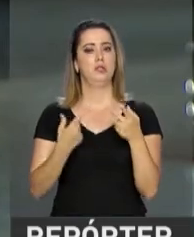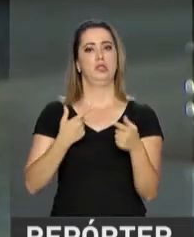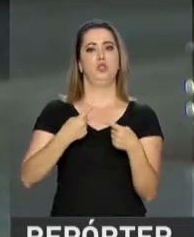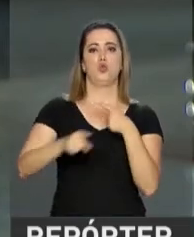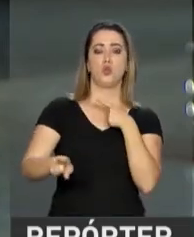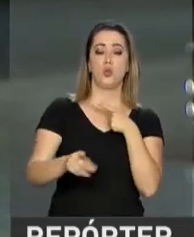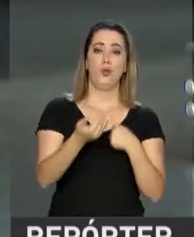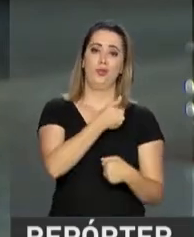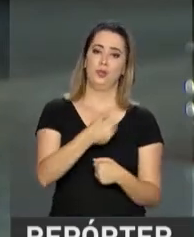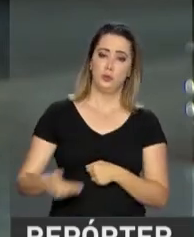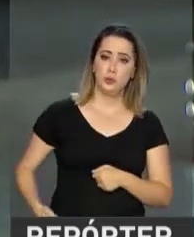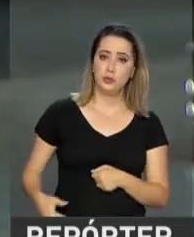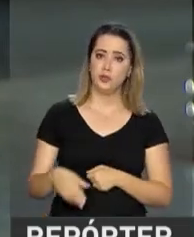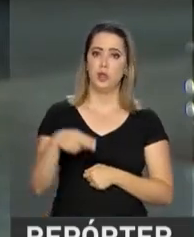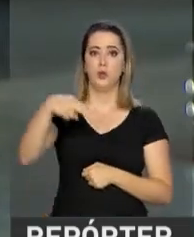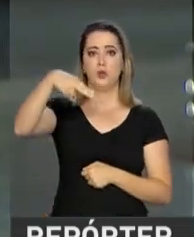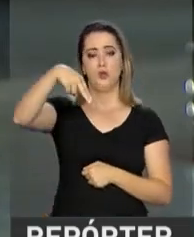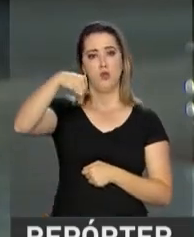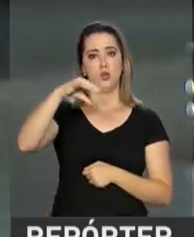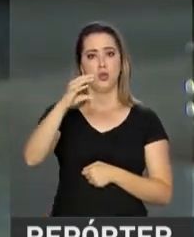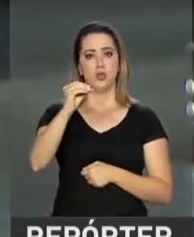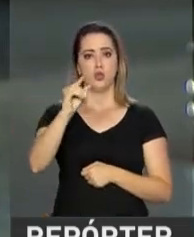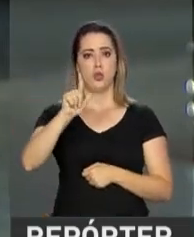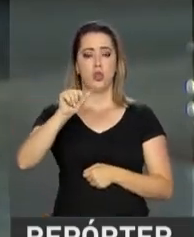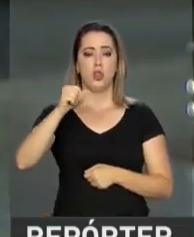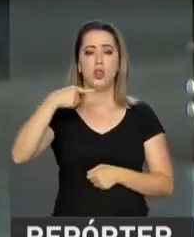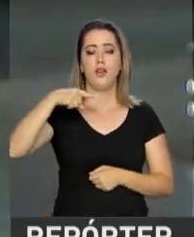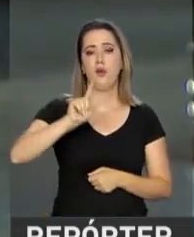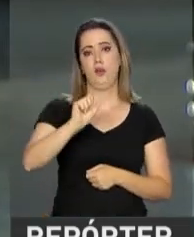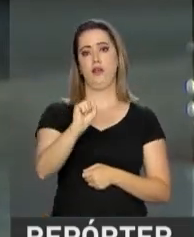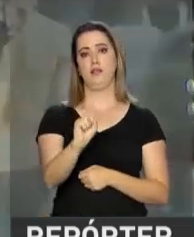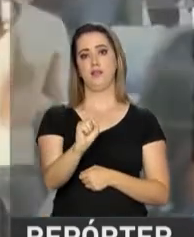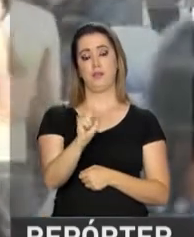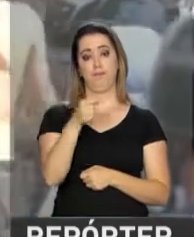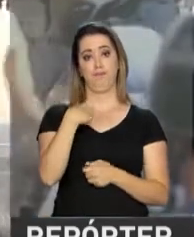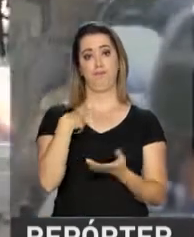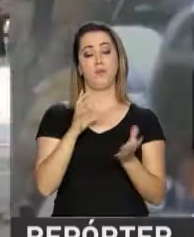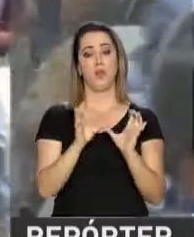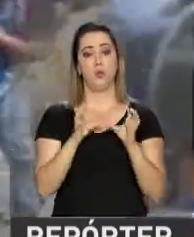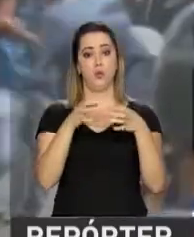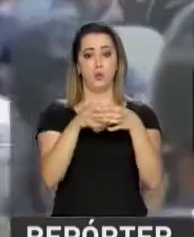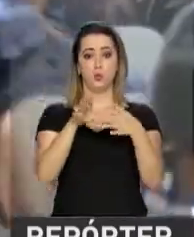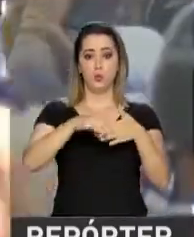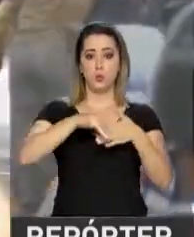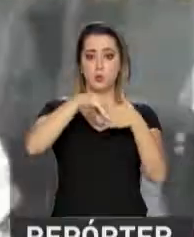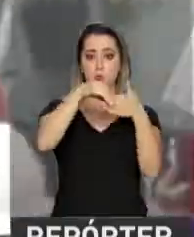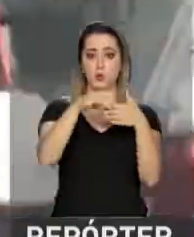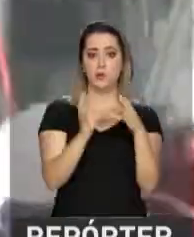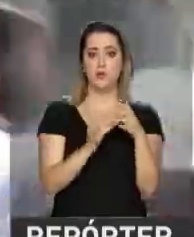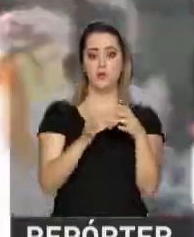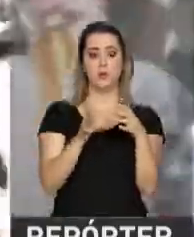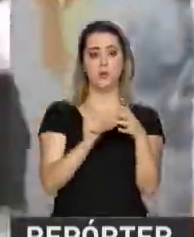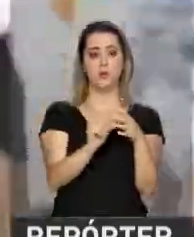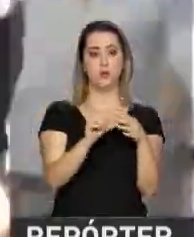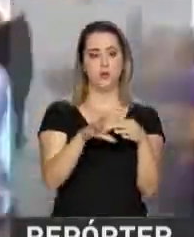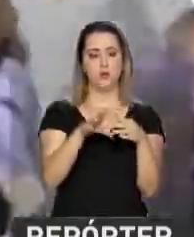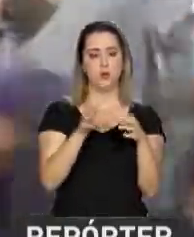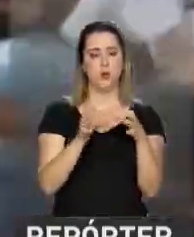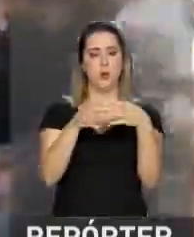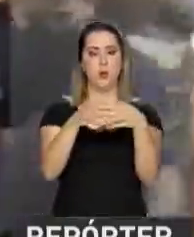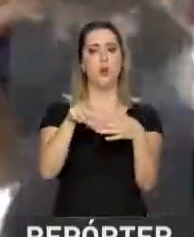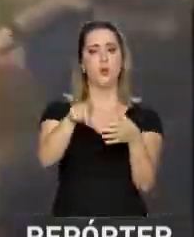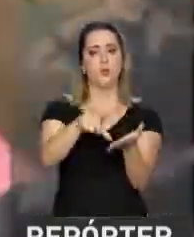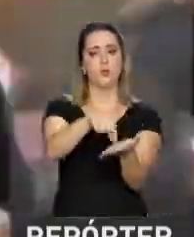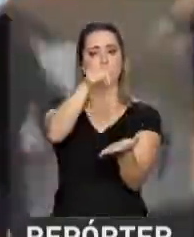nicolás maduro a assembléia nacional constituinte da venezuela foi eleita no fim de julho instalada no